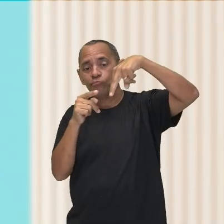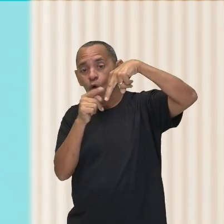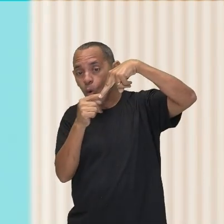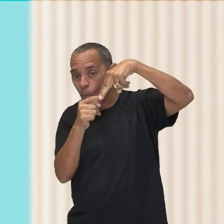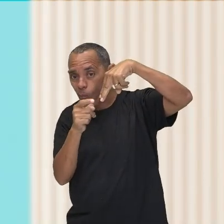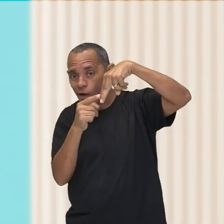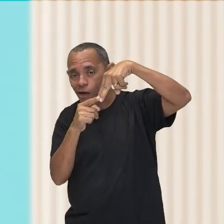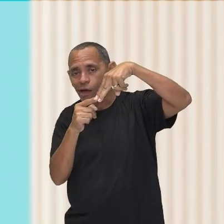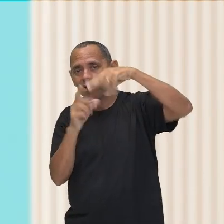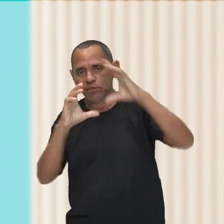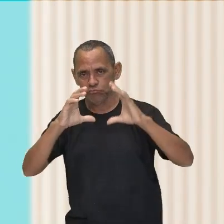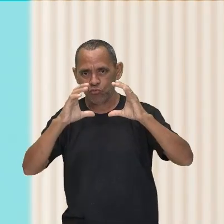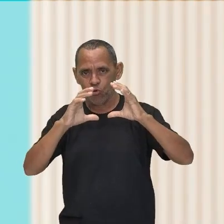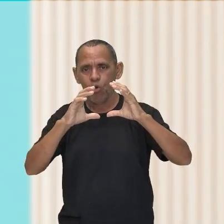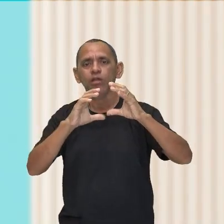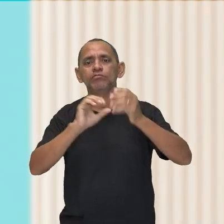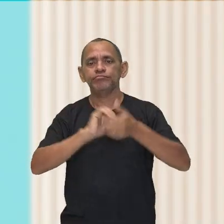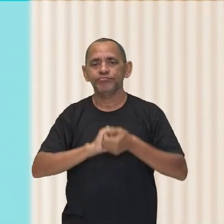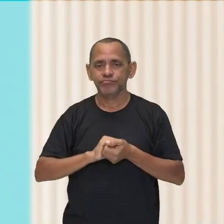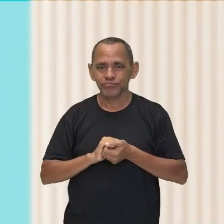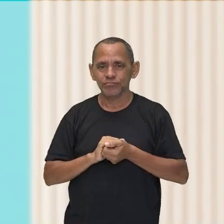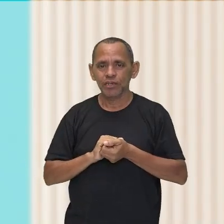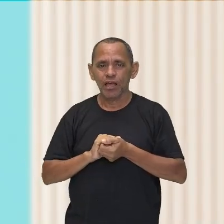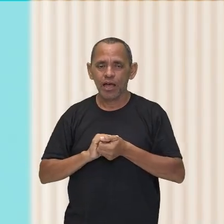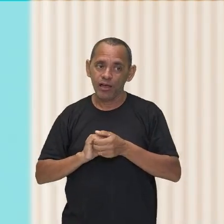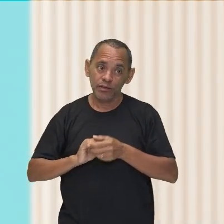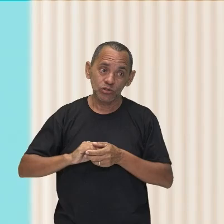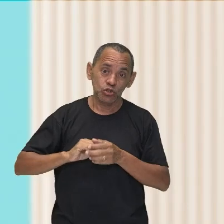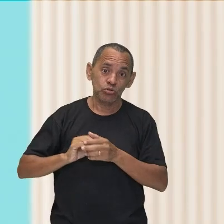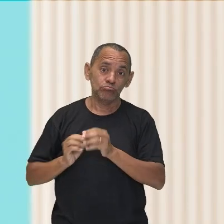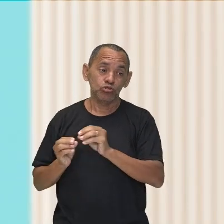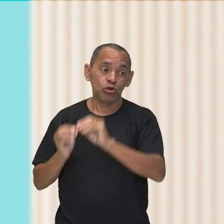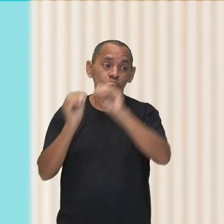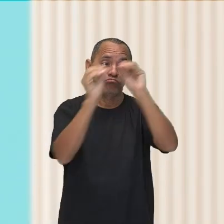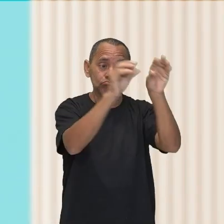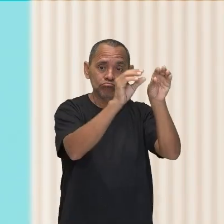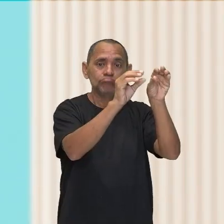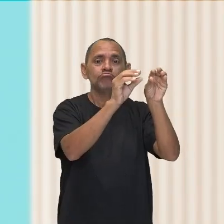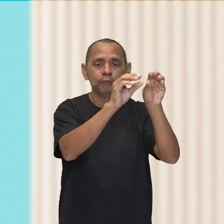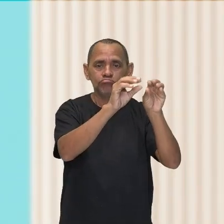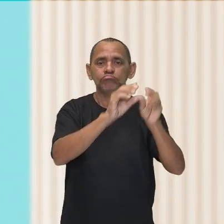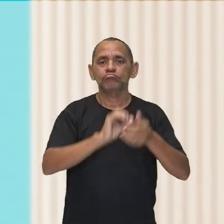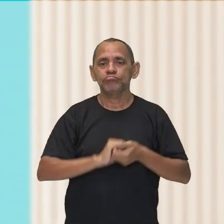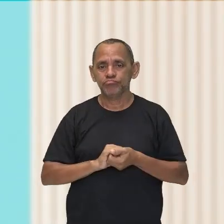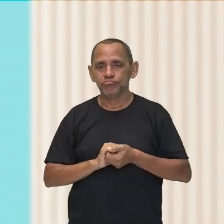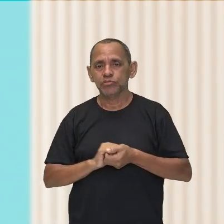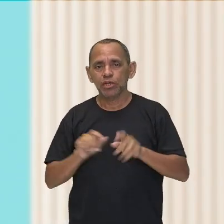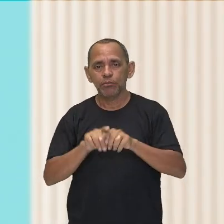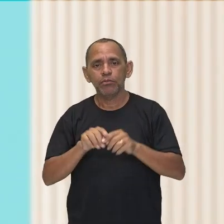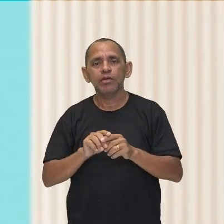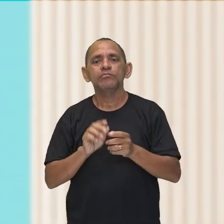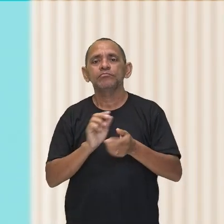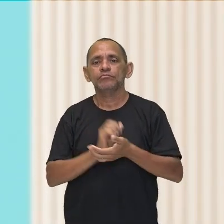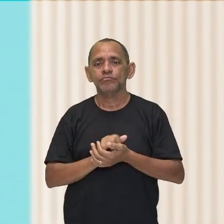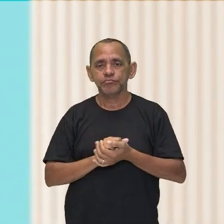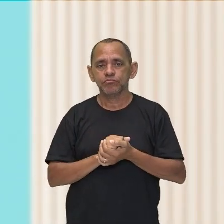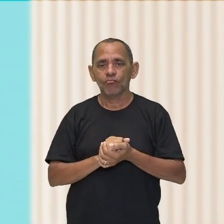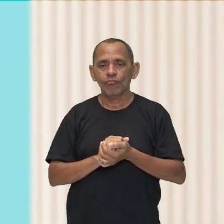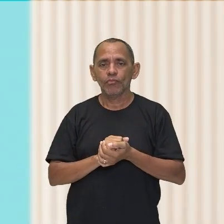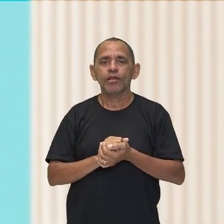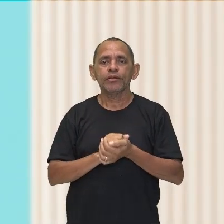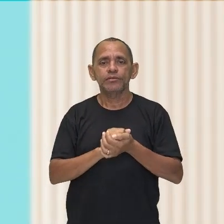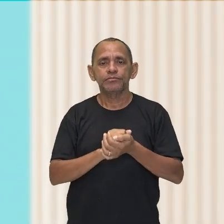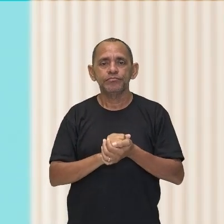do futevôlei, e aí você passa a bola para o lado adversário. É dividido lá em